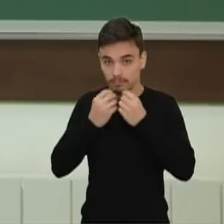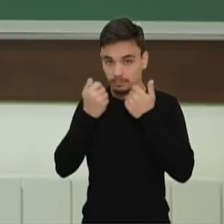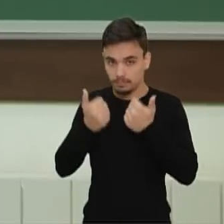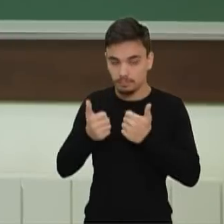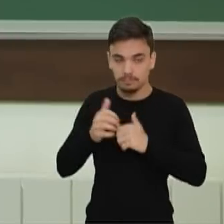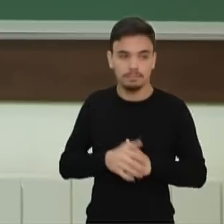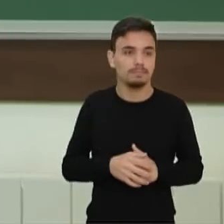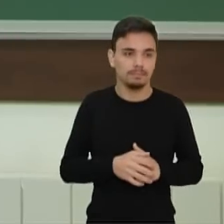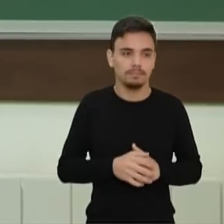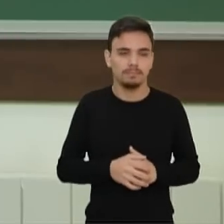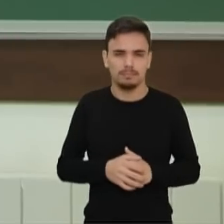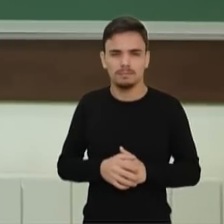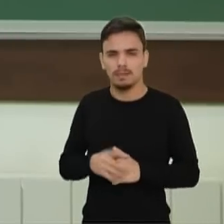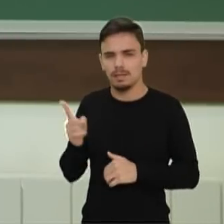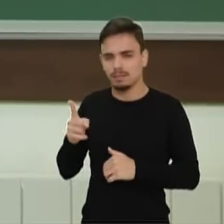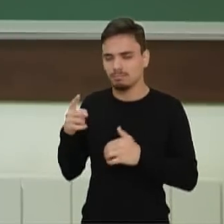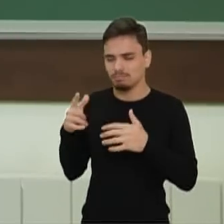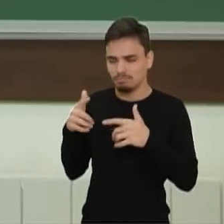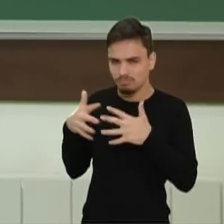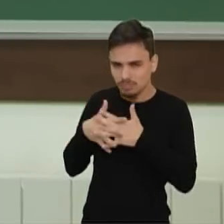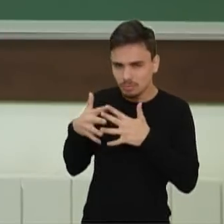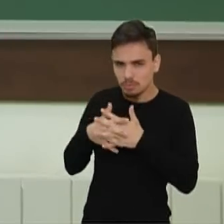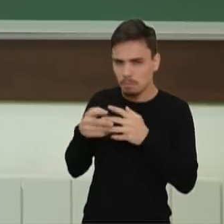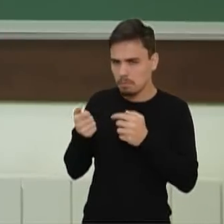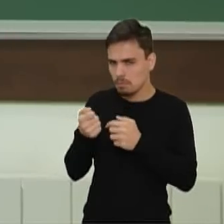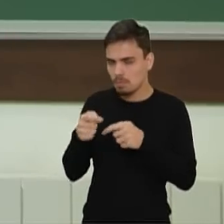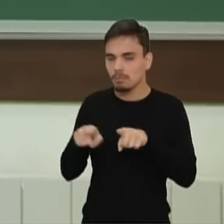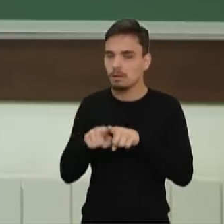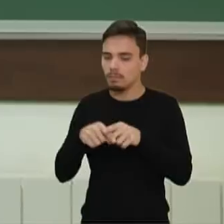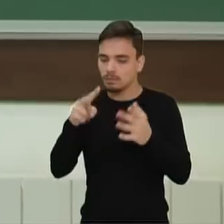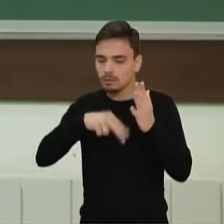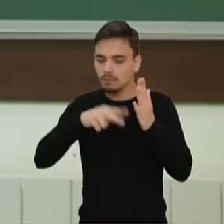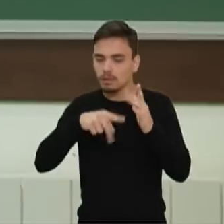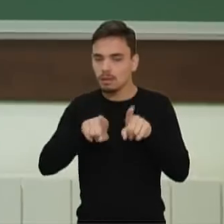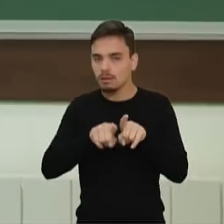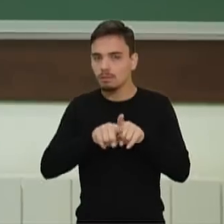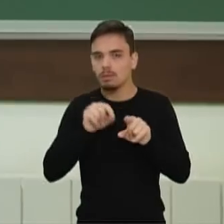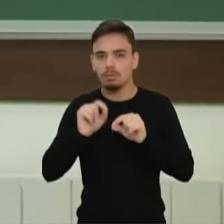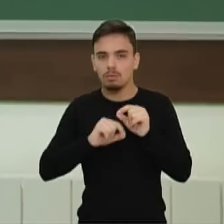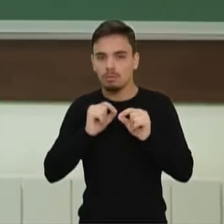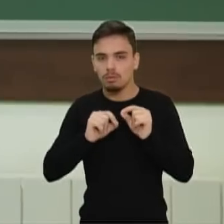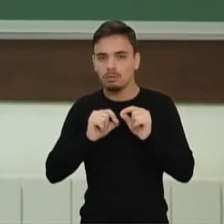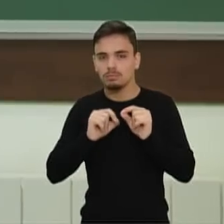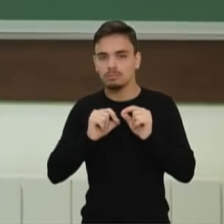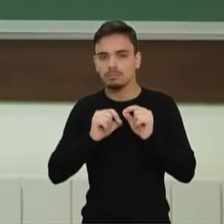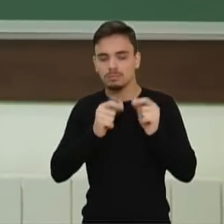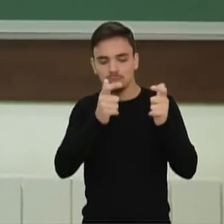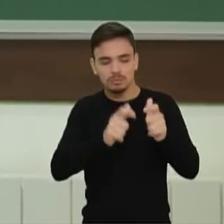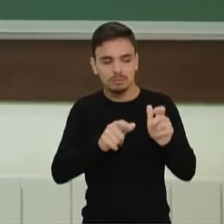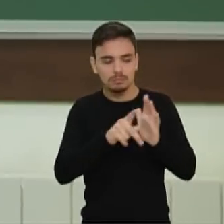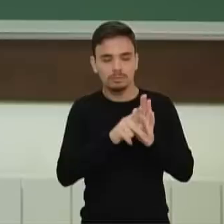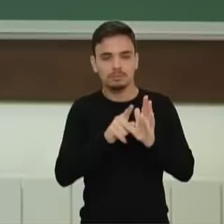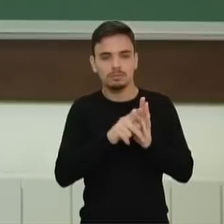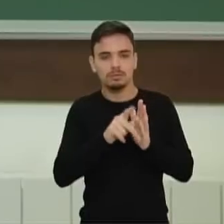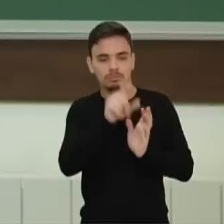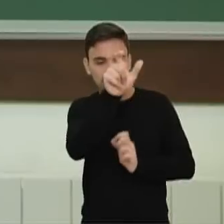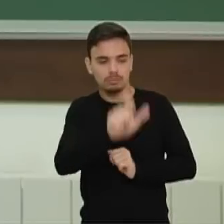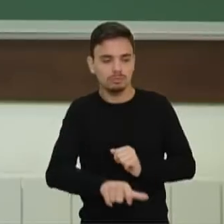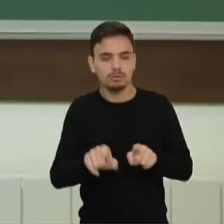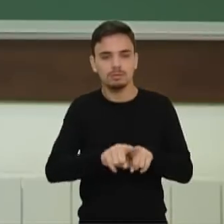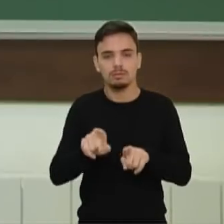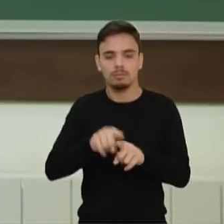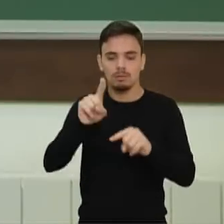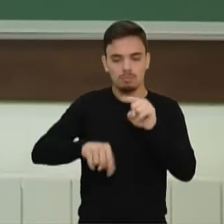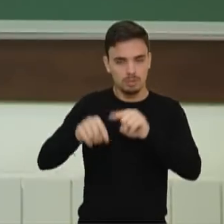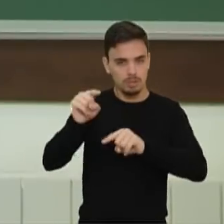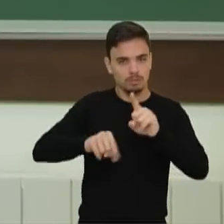Tranquilinhos? Deu um pouquinho mais de trabalho, né? Mas tem que verificar ali, é só verificar a posição ali do sujeito, do